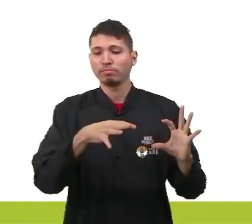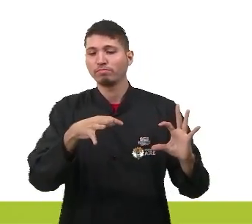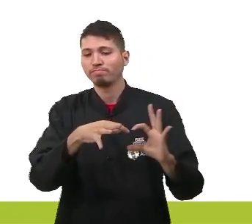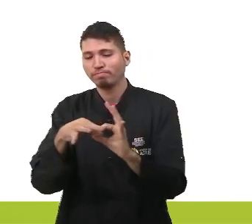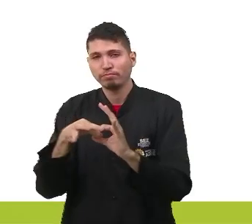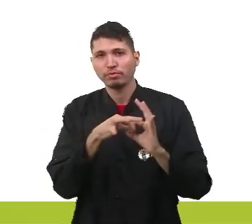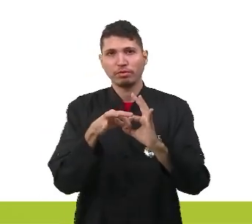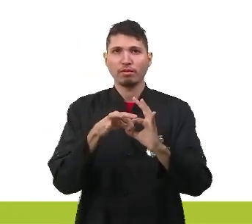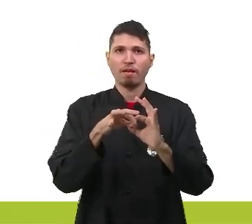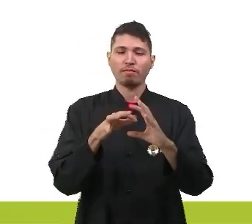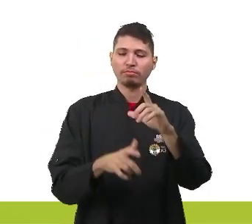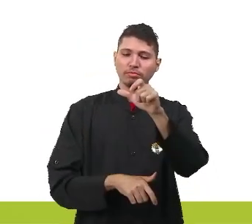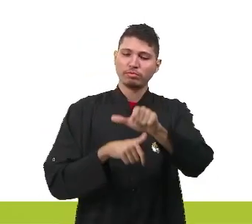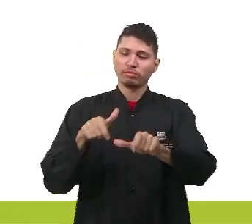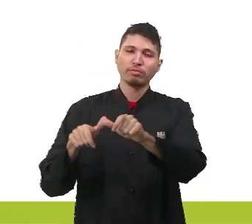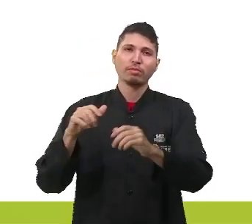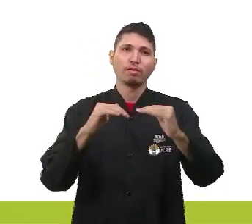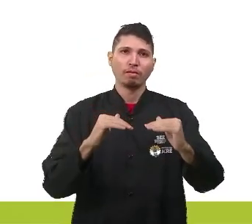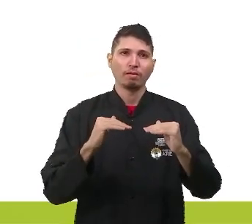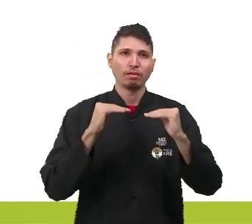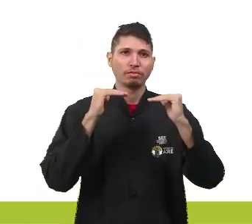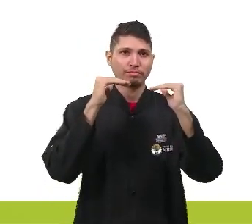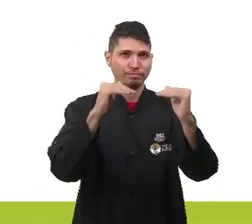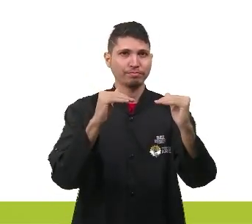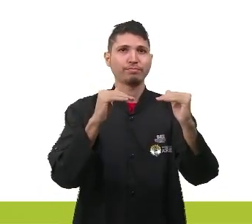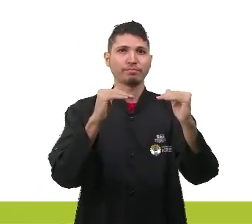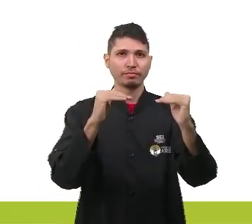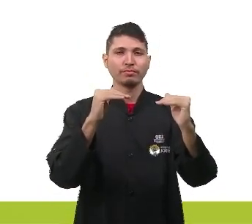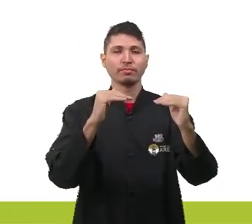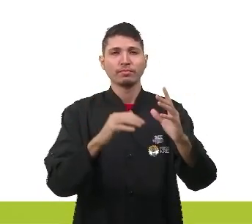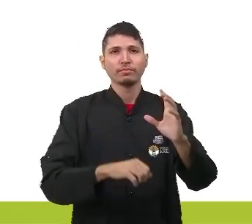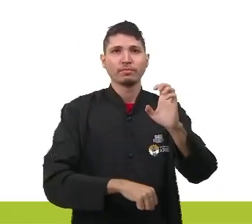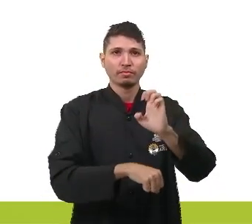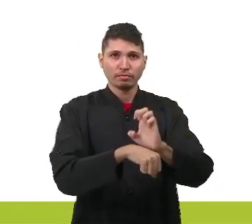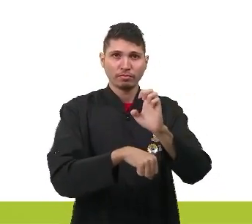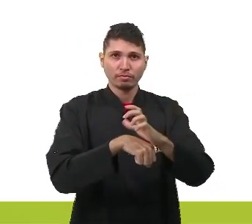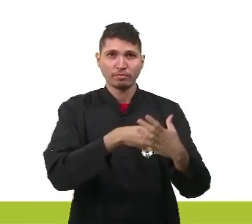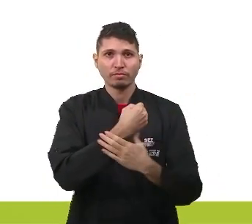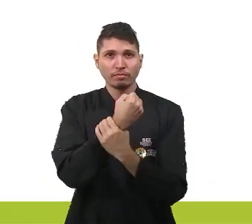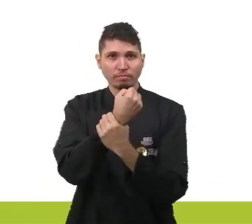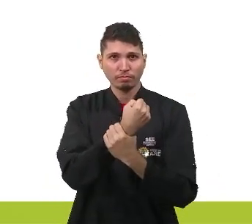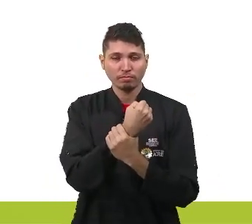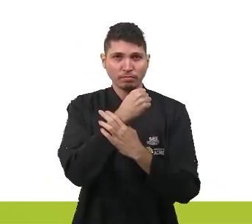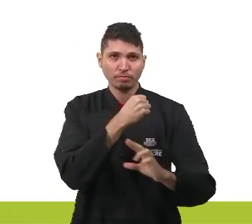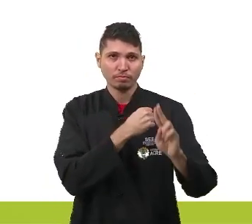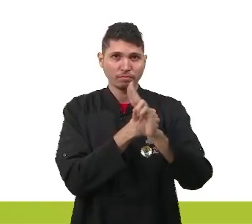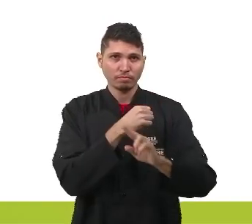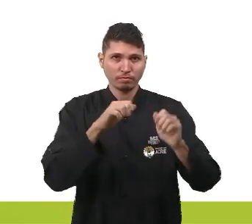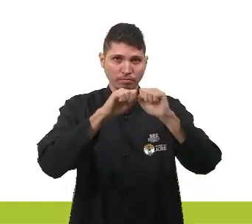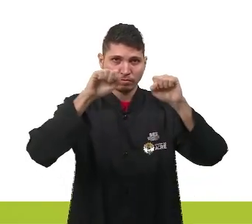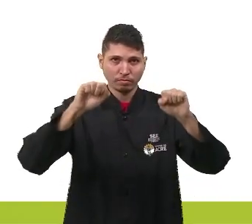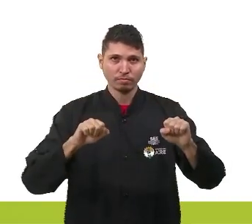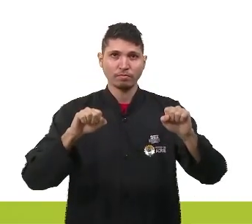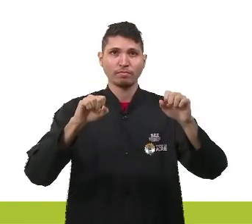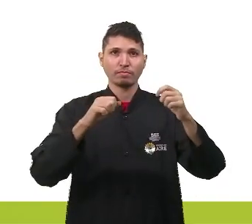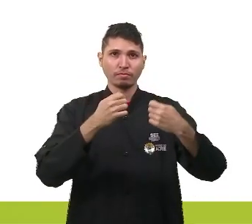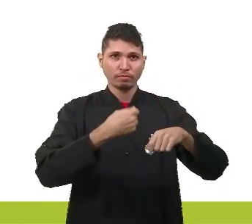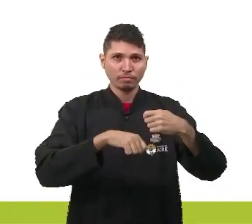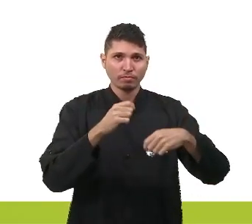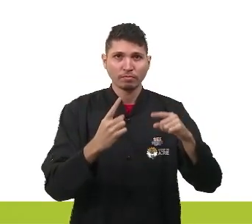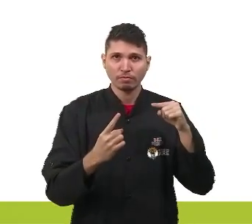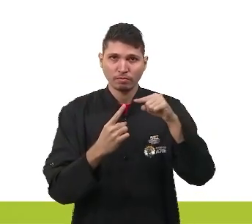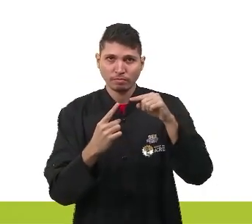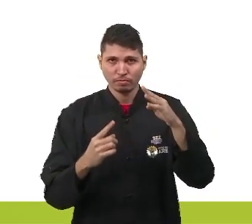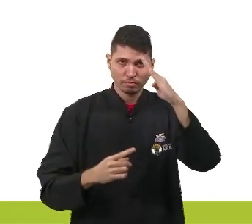privilégios dentro dessa sociedade. Então, além de fazer isso, o Estado absolutista adota o mercantilismo e o objetivo principal